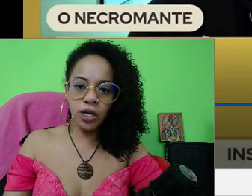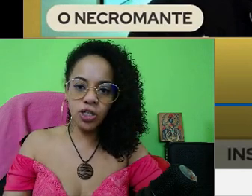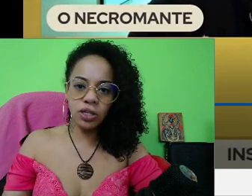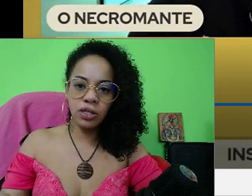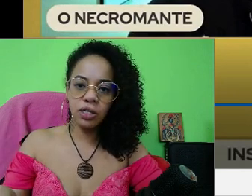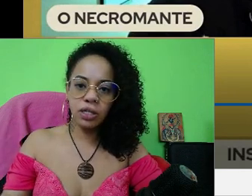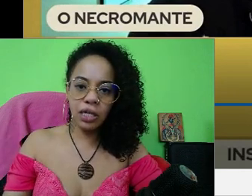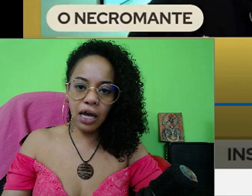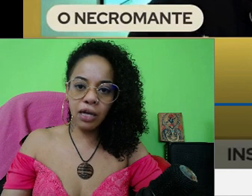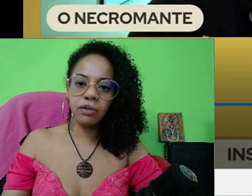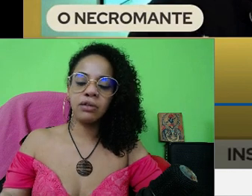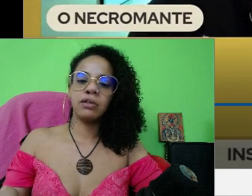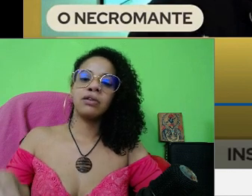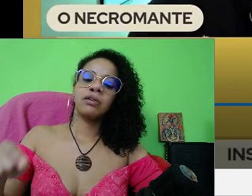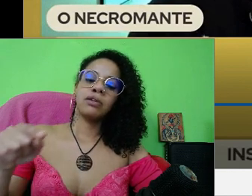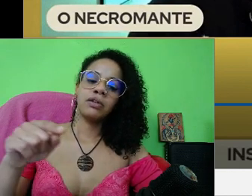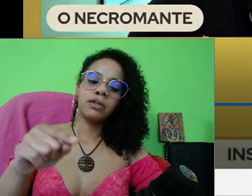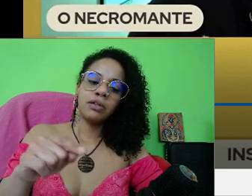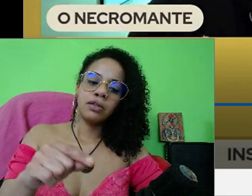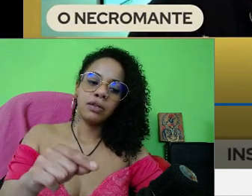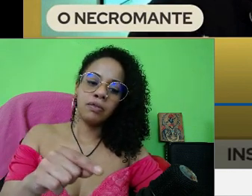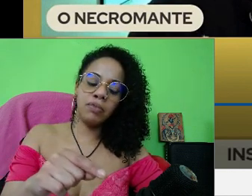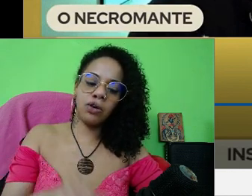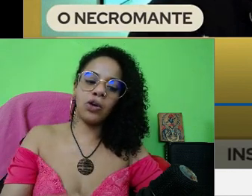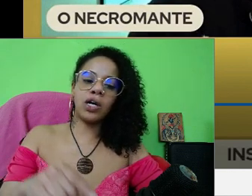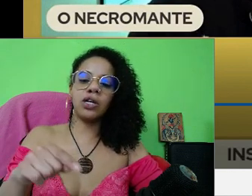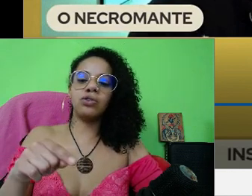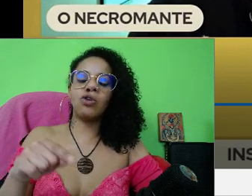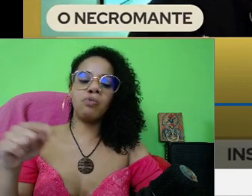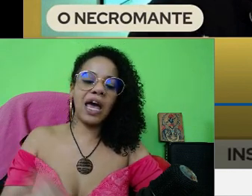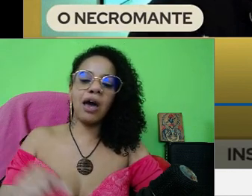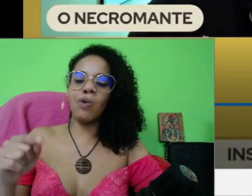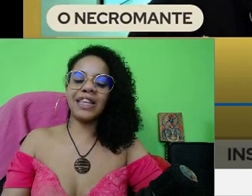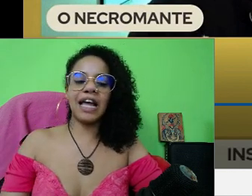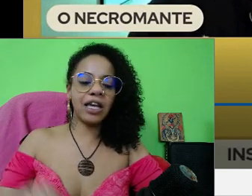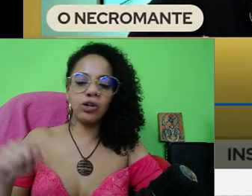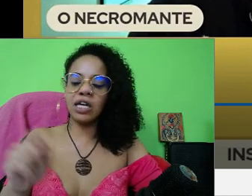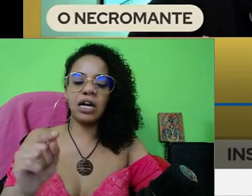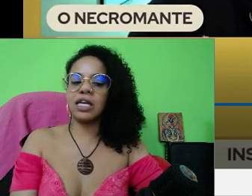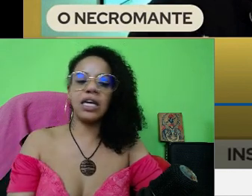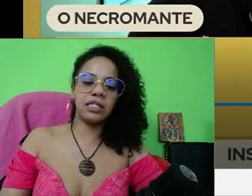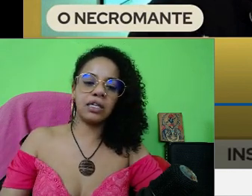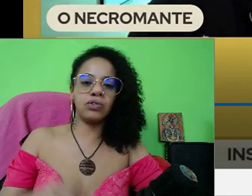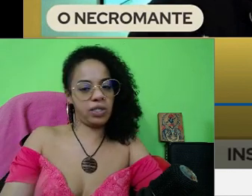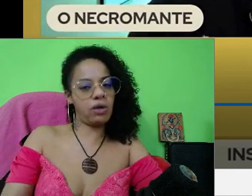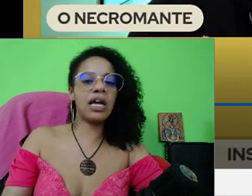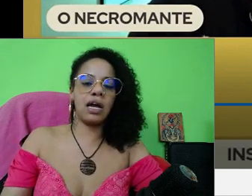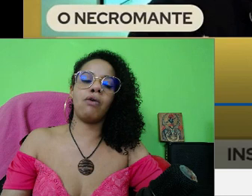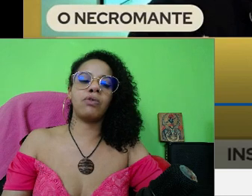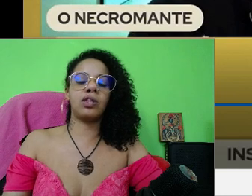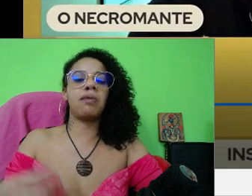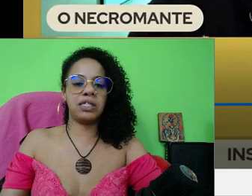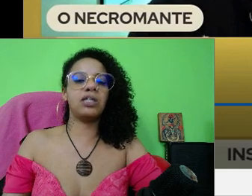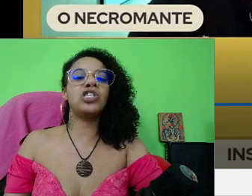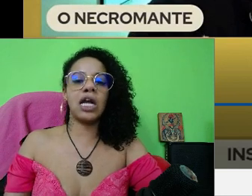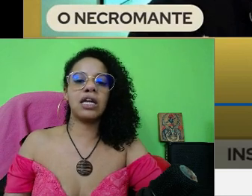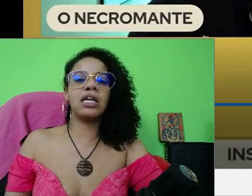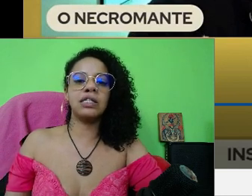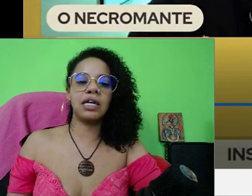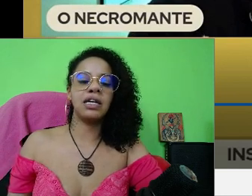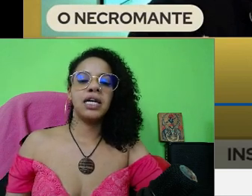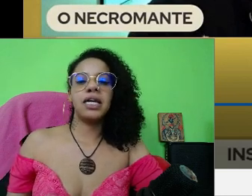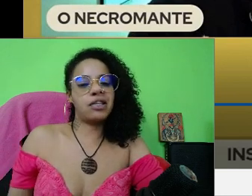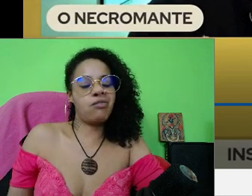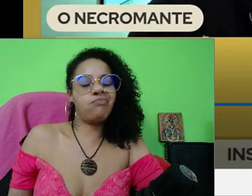ao meu corte né me colocando como é um ataque aos anarquista no seu canal que tem bastante